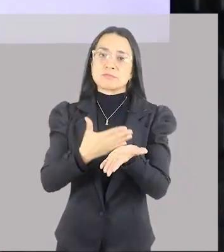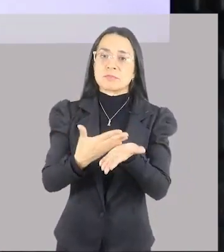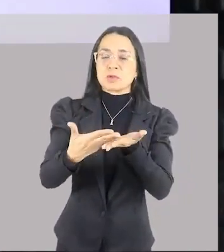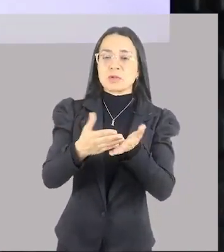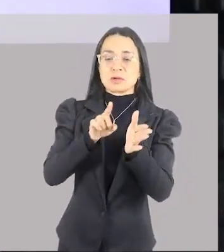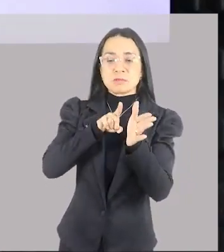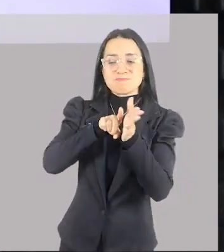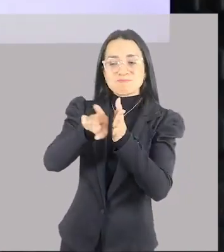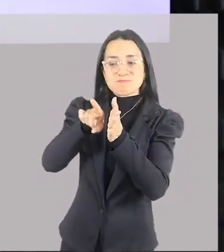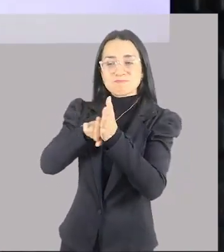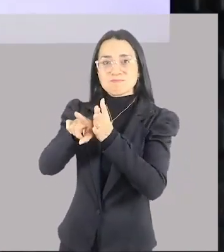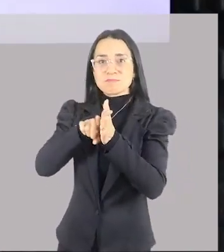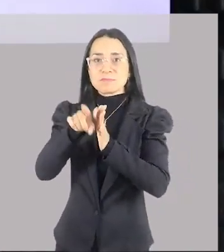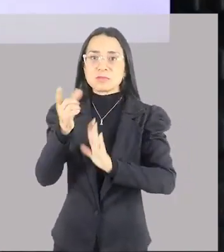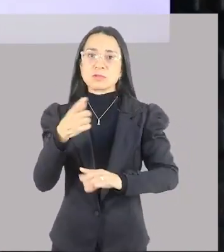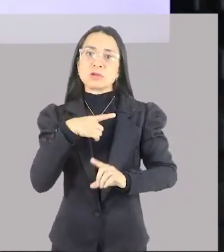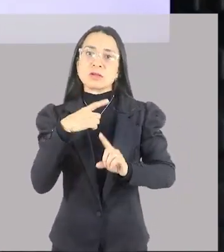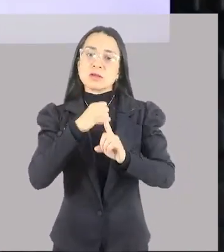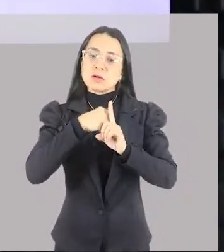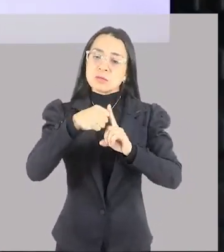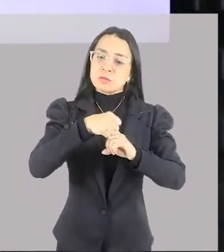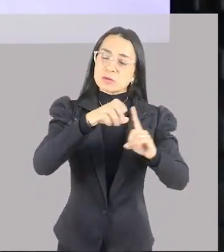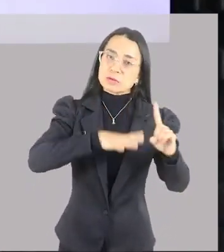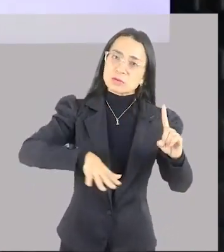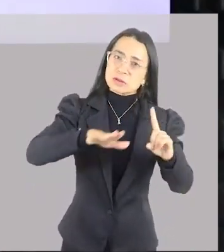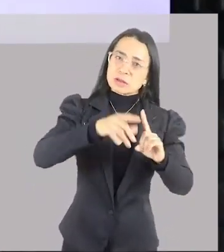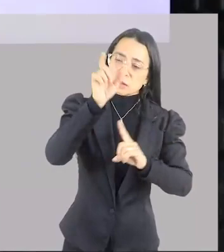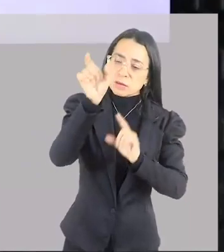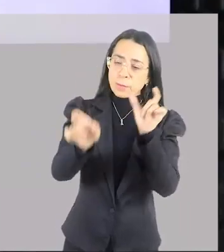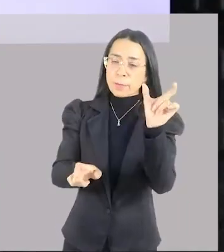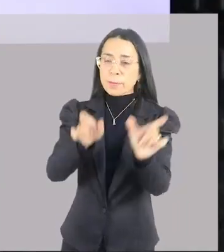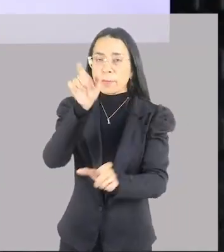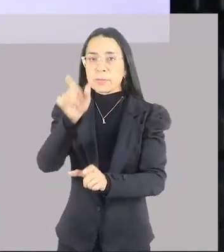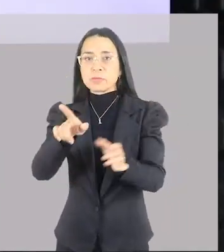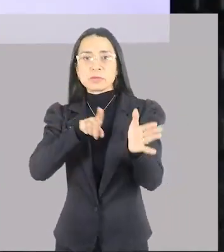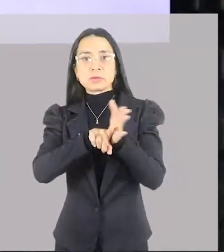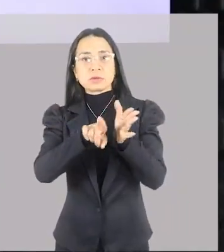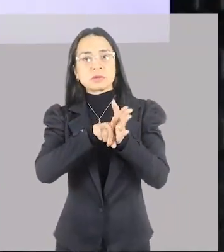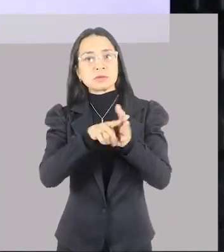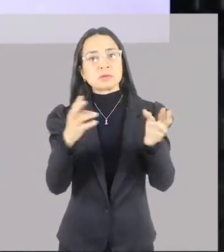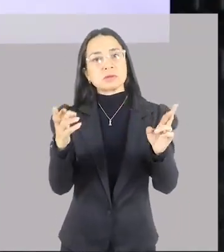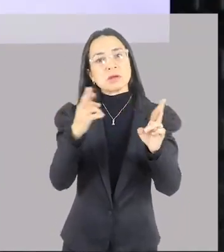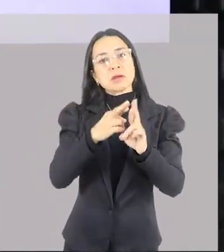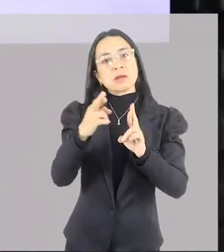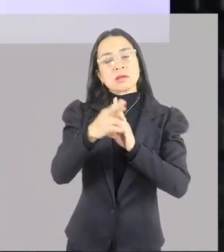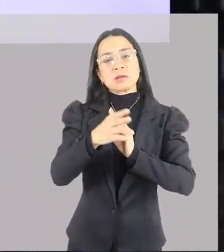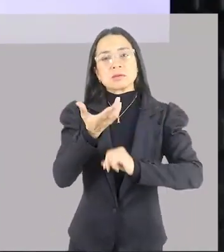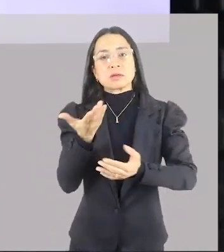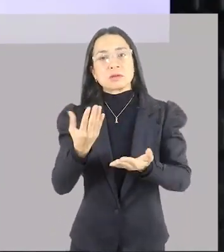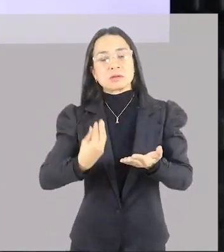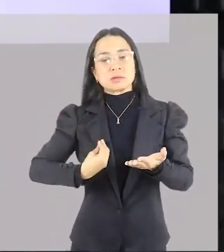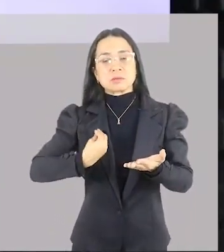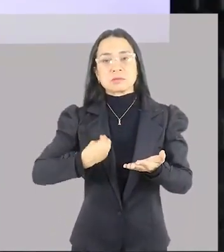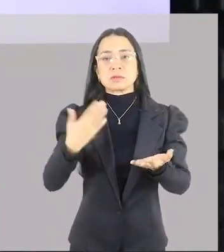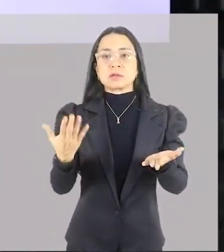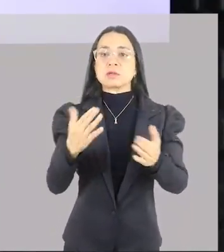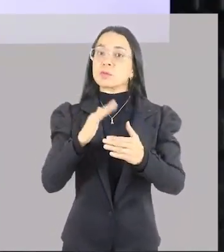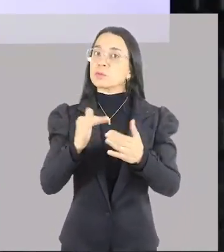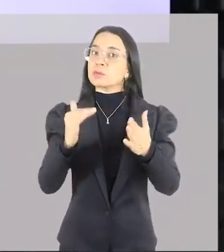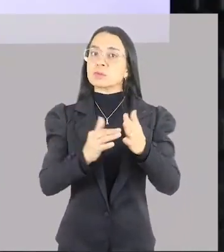ter uma sociedade que interroga, uma sociedade que questiona sobre realidades. Então, todos esses